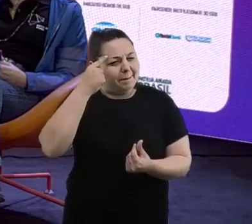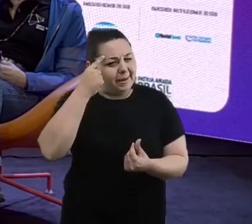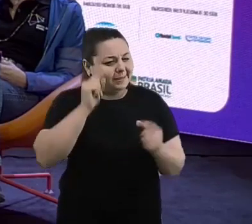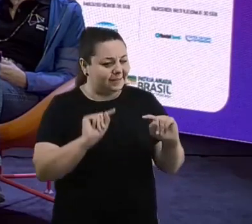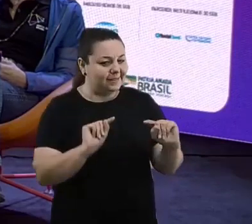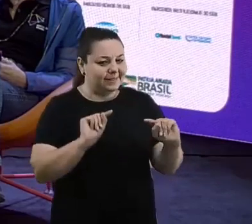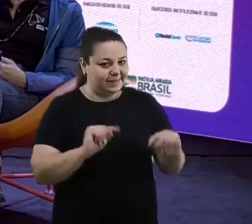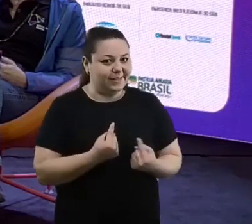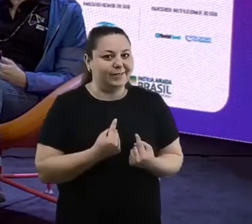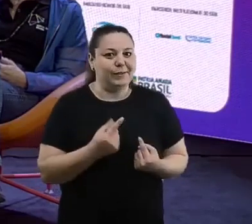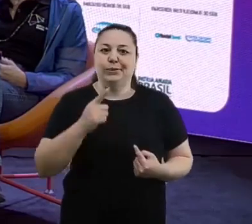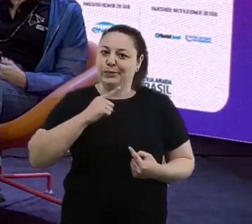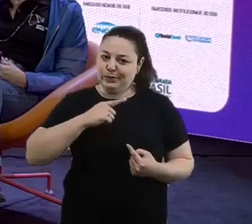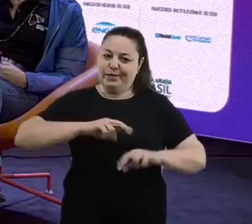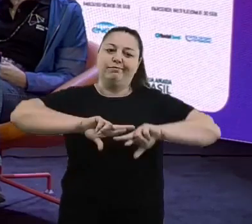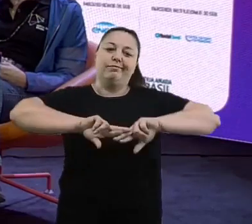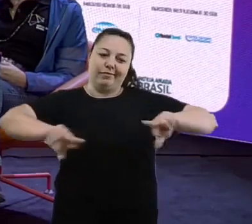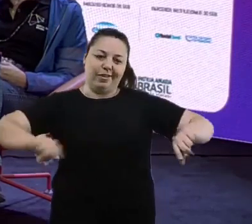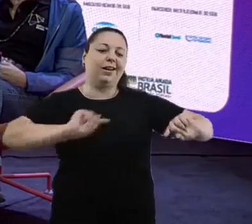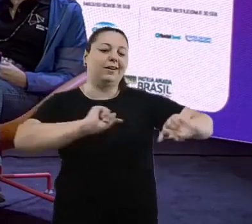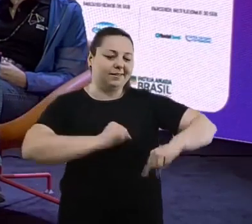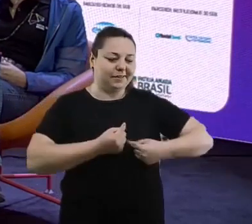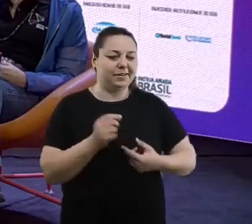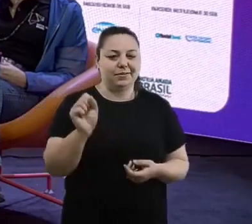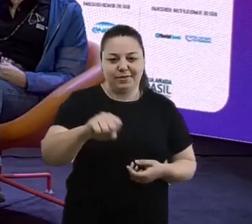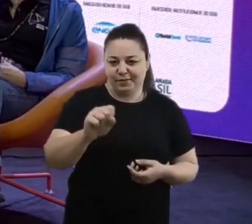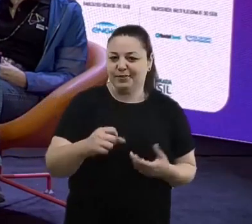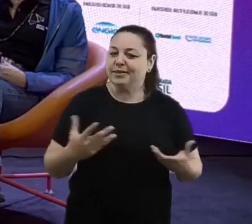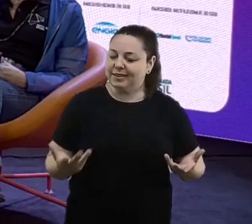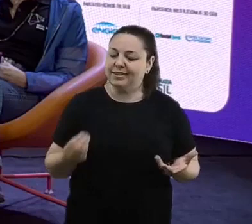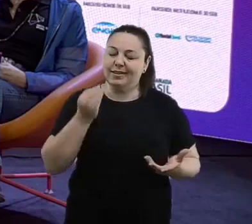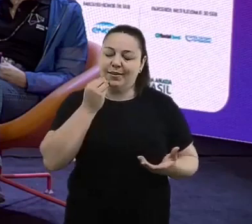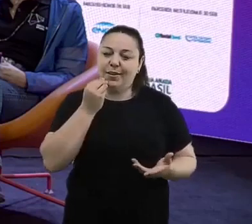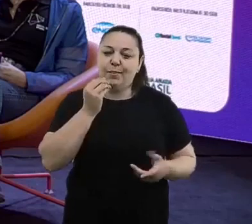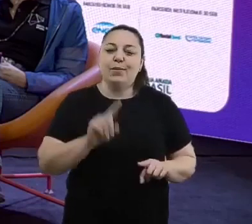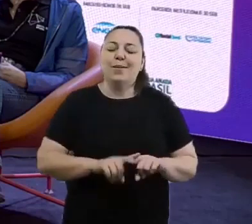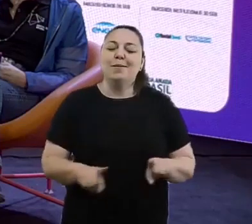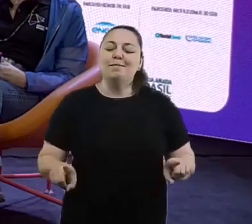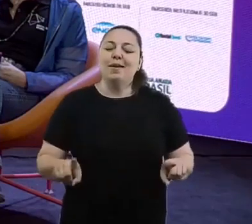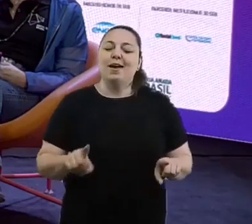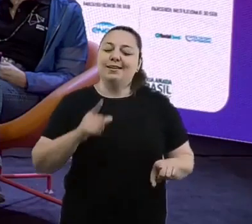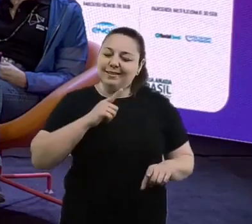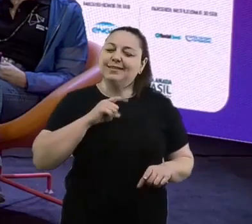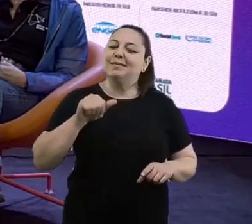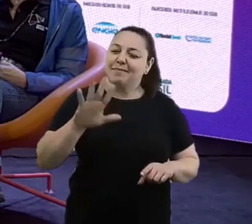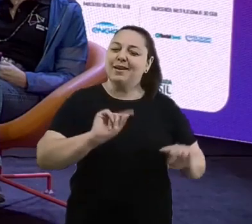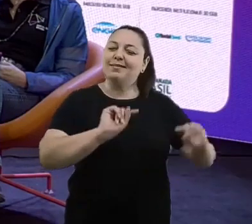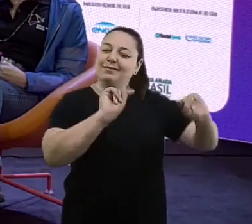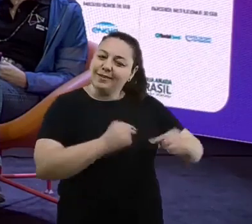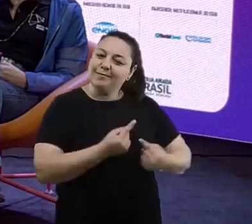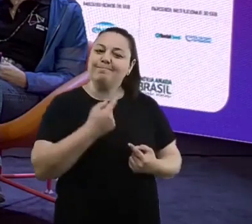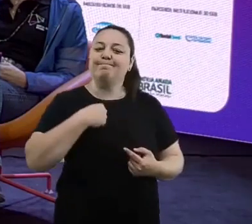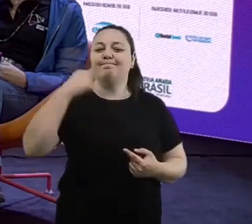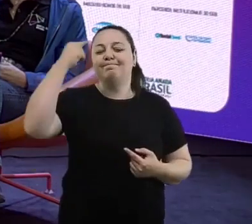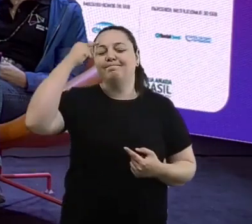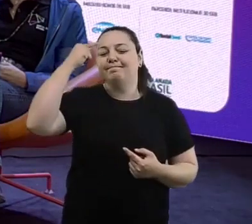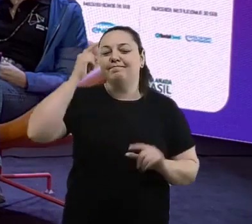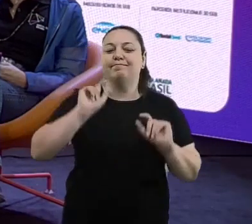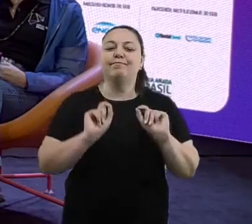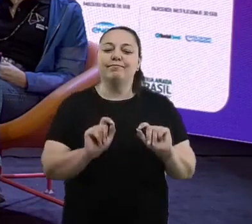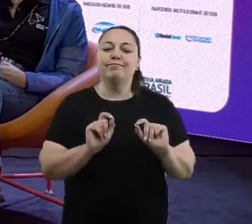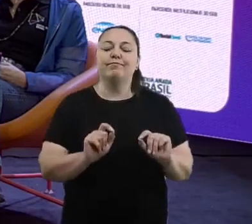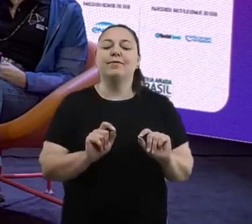o suficientemente bastante grandes, isso é um fato, mas eu fico pensando assim, o quanto não dá para num painel como esse,